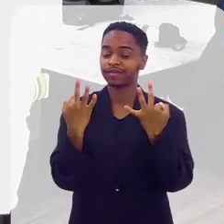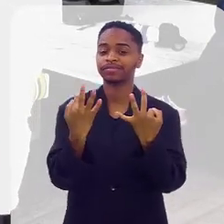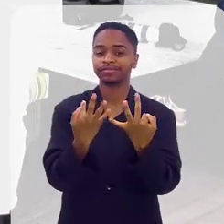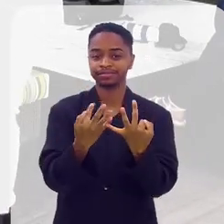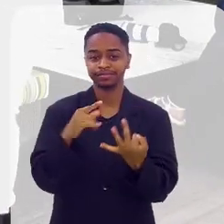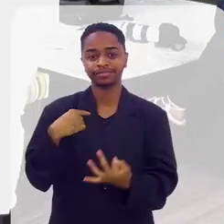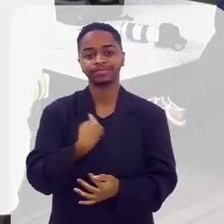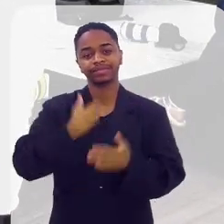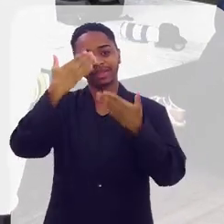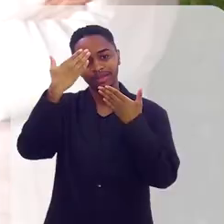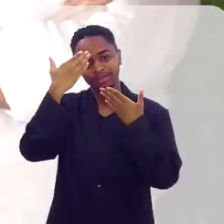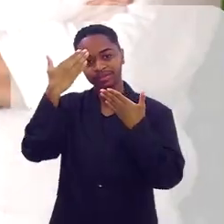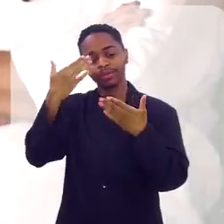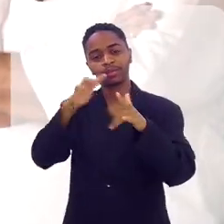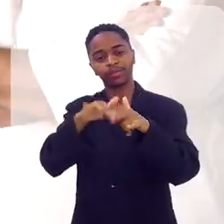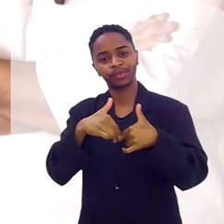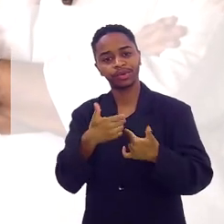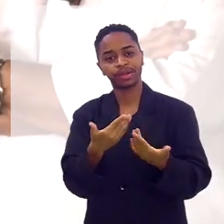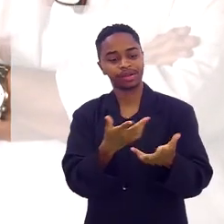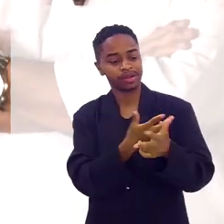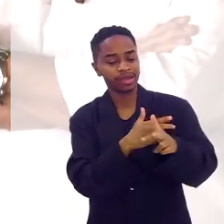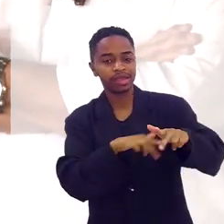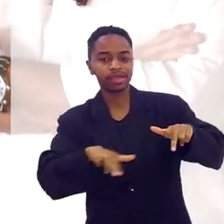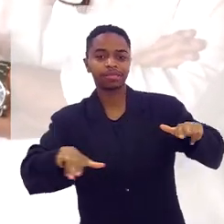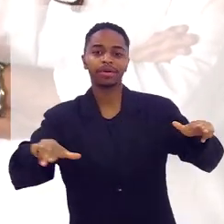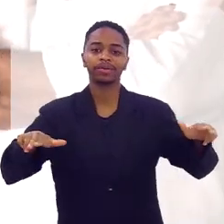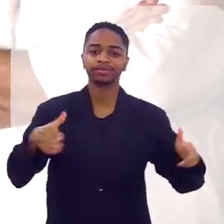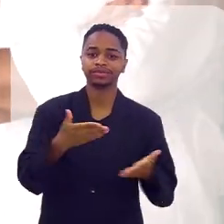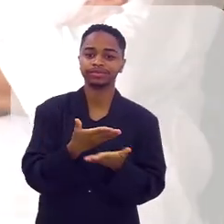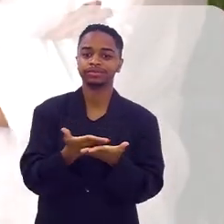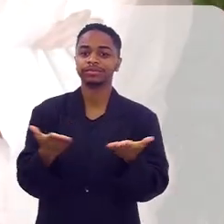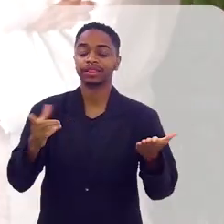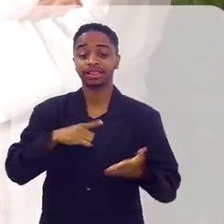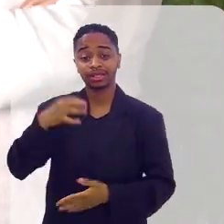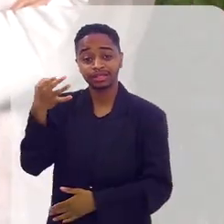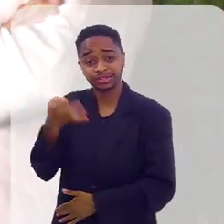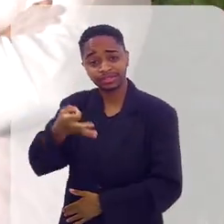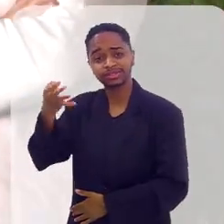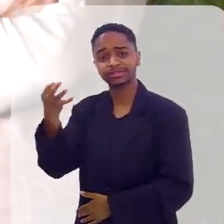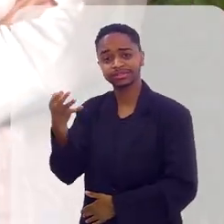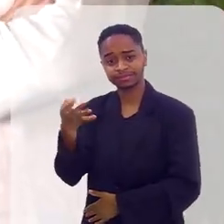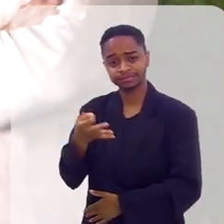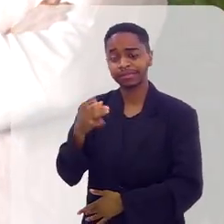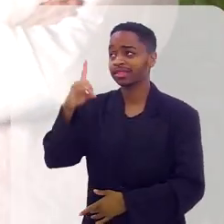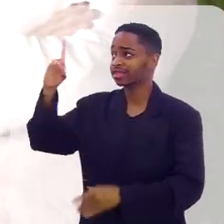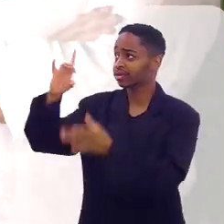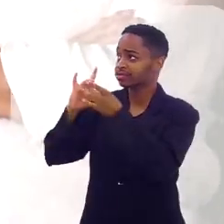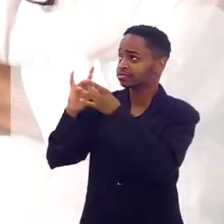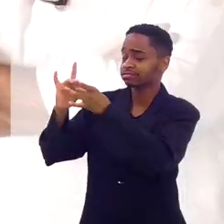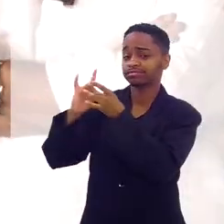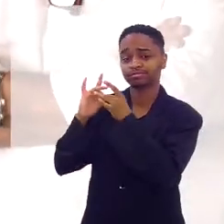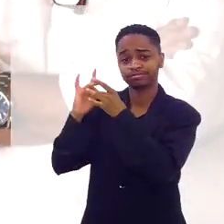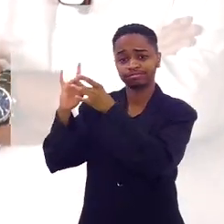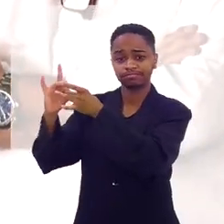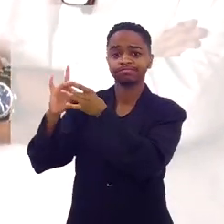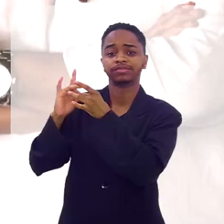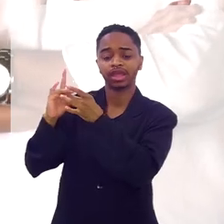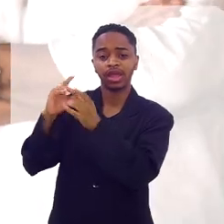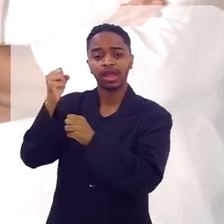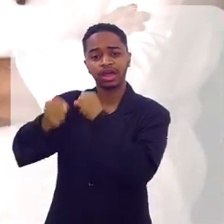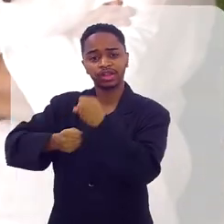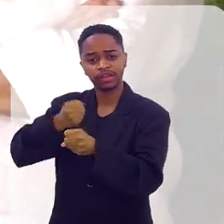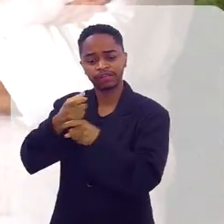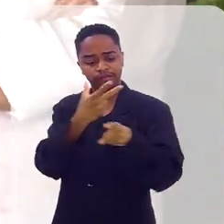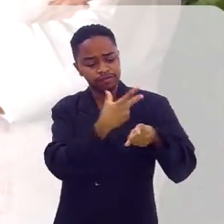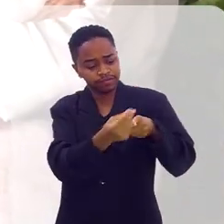família, agradecemos pelos nossos irmãos, com a certeza que está com a gente, será um